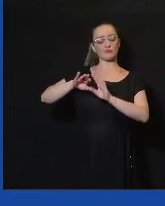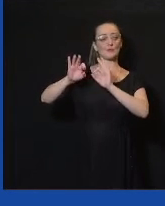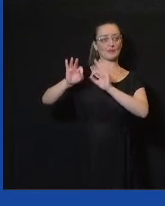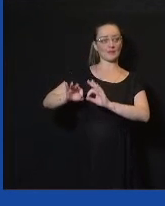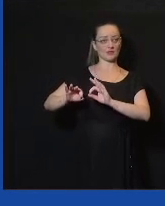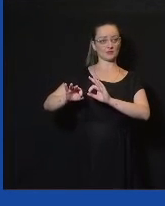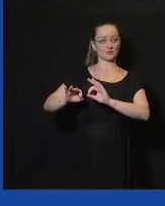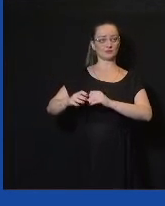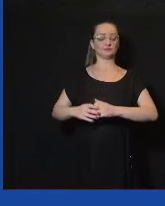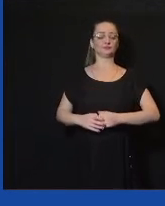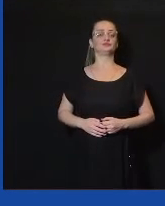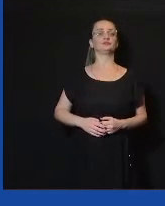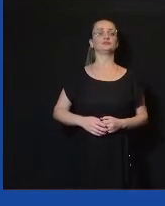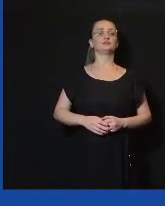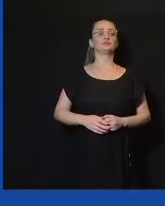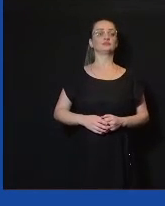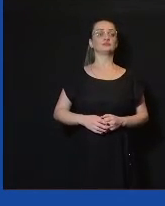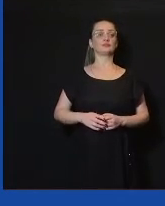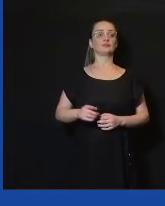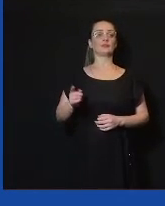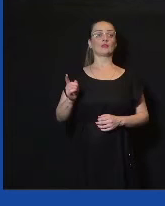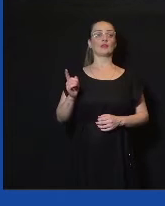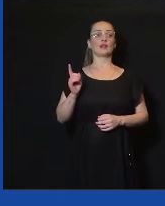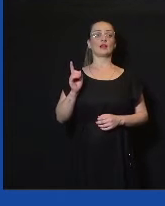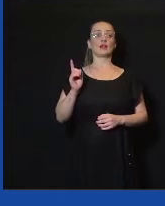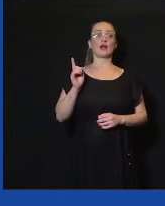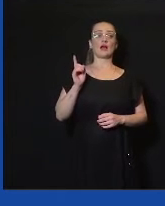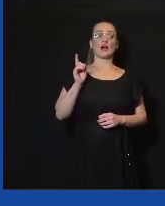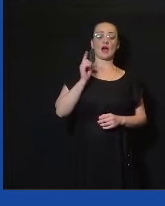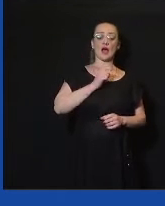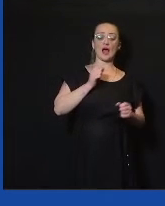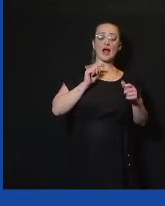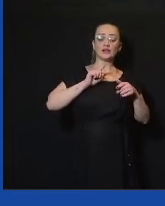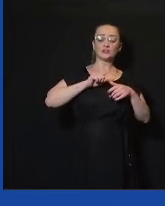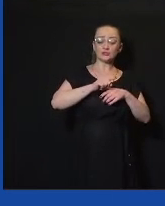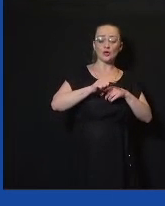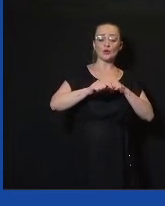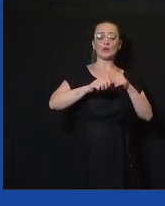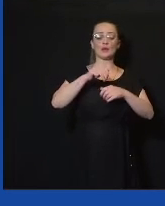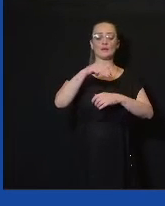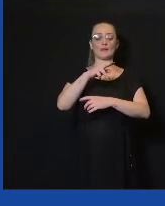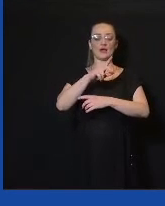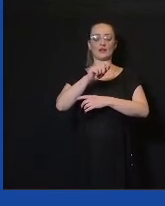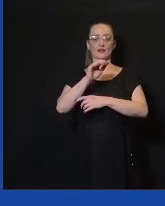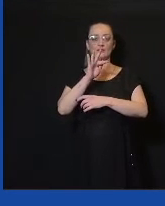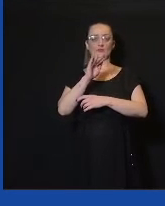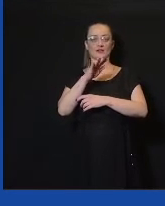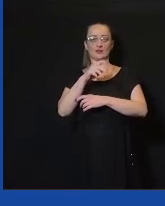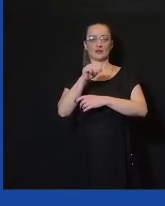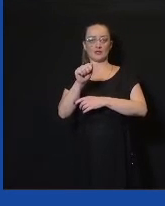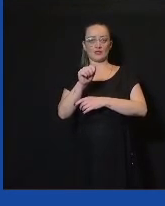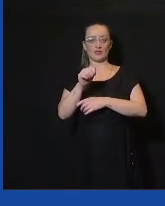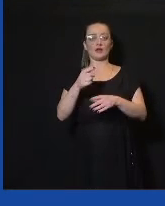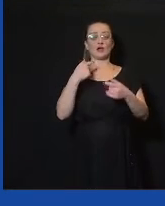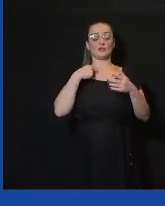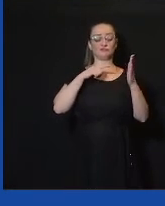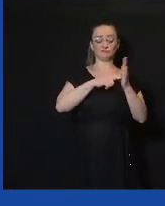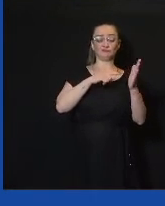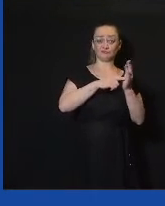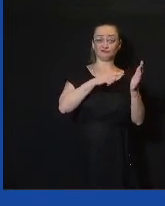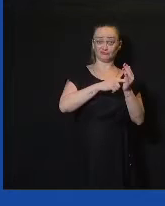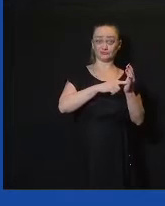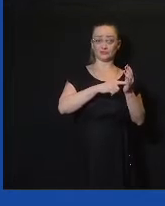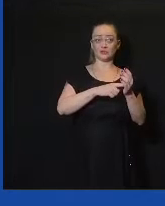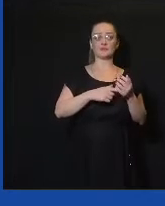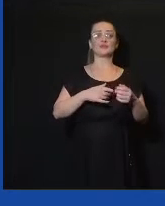espaços de poder. A ação da Maria Luísa Trajano é como se fosse um dedo na ferida e a reclamação é o pus. Então,